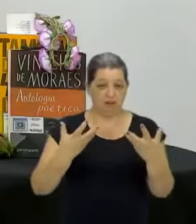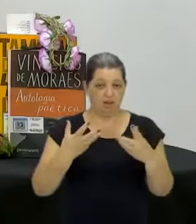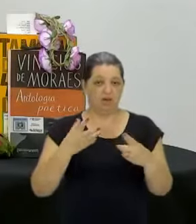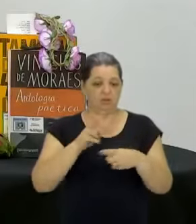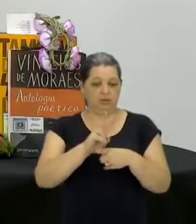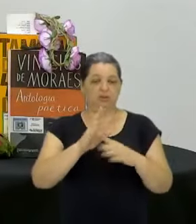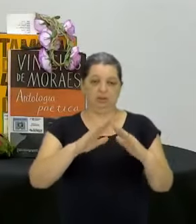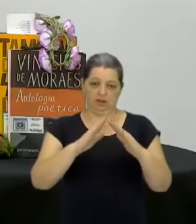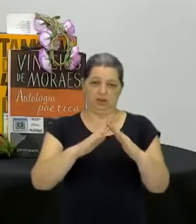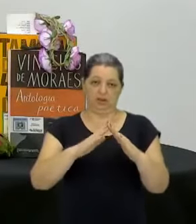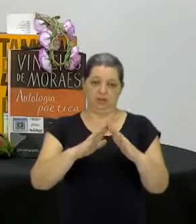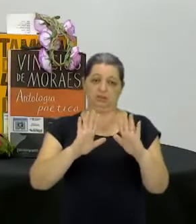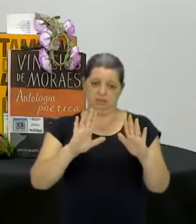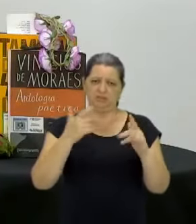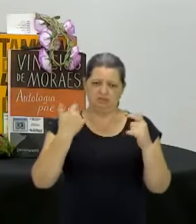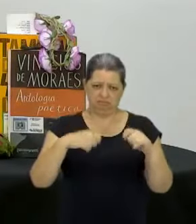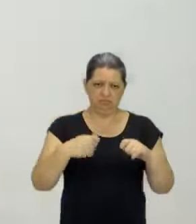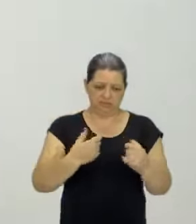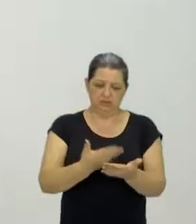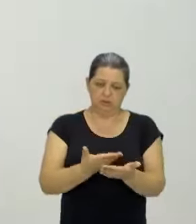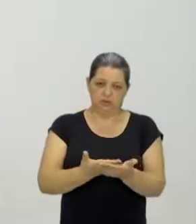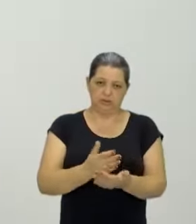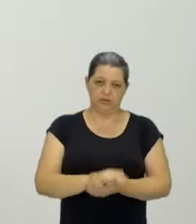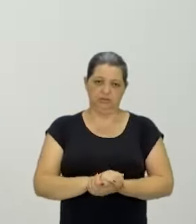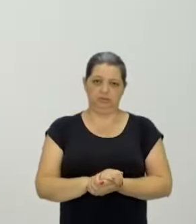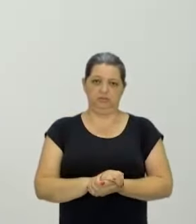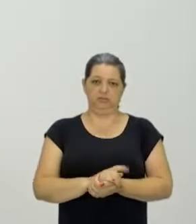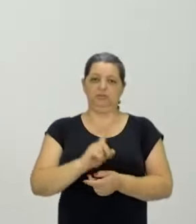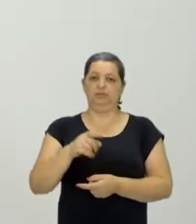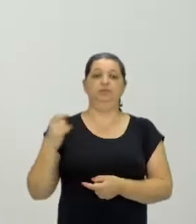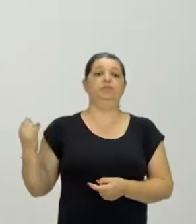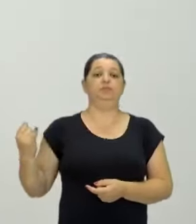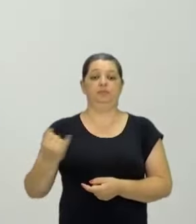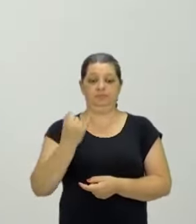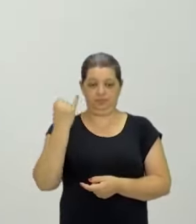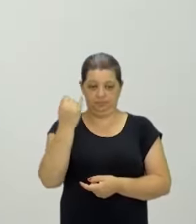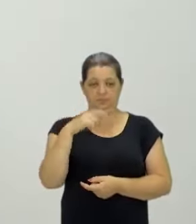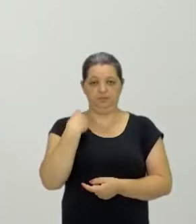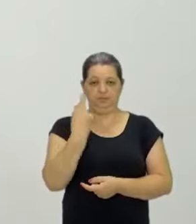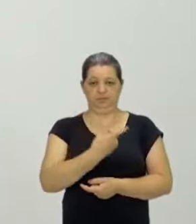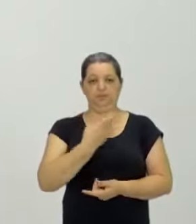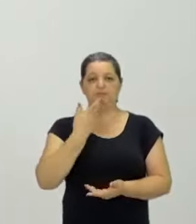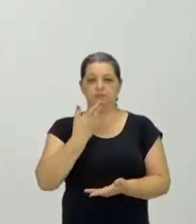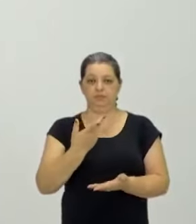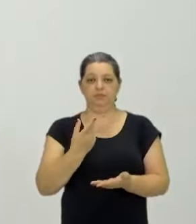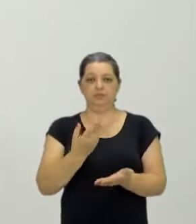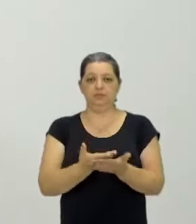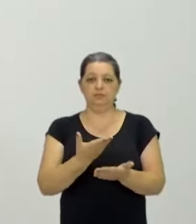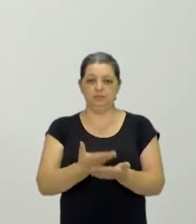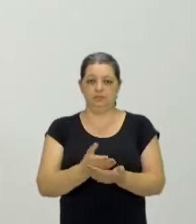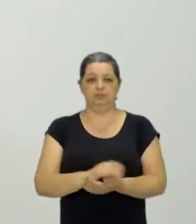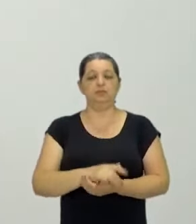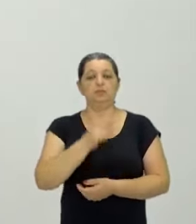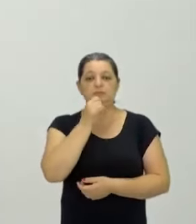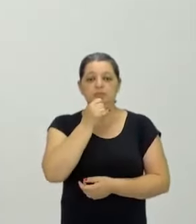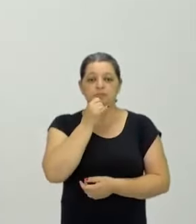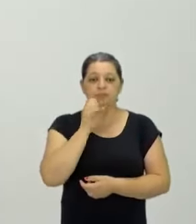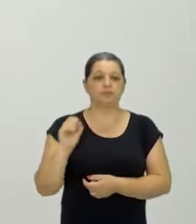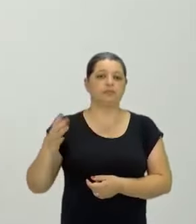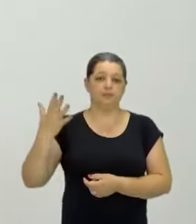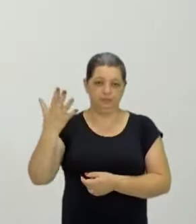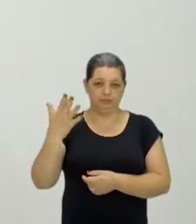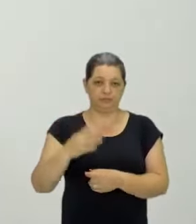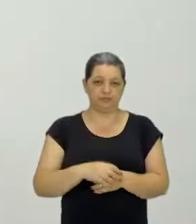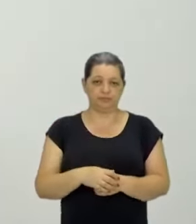estude. É super importante. E também eu acho importante a gente falar sobre isso, né, Elaine? É, vou até falar de um exemplo que aconteceu